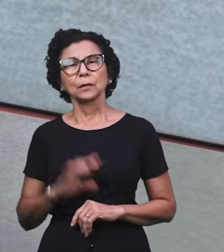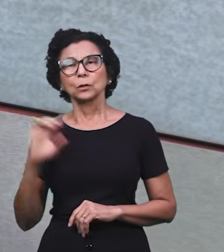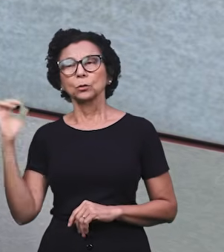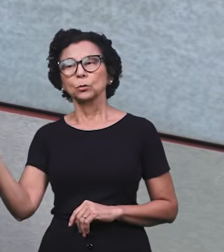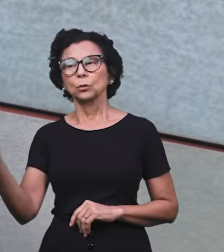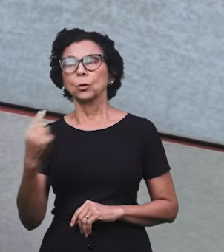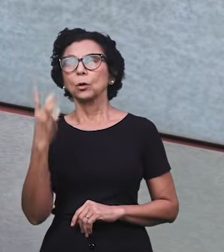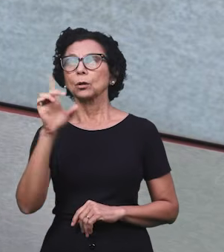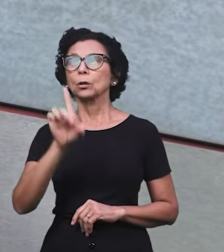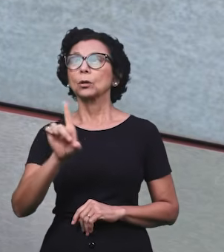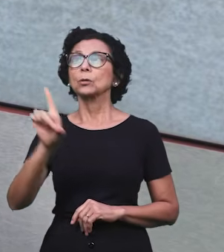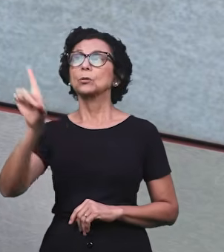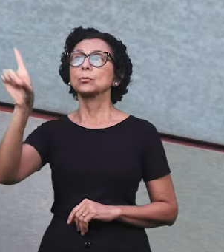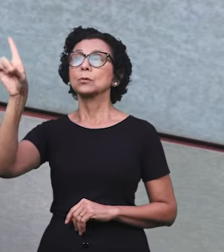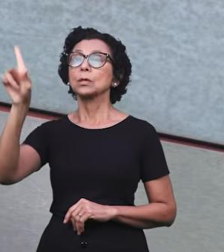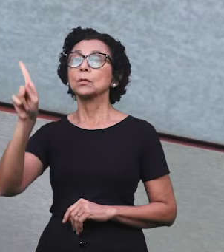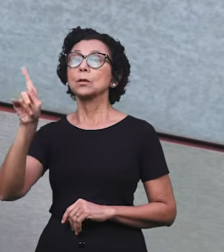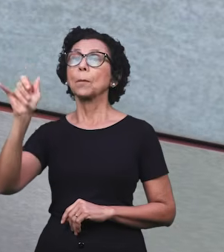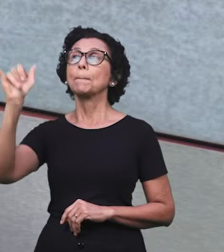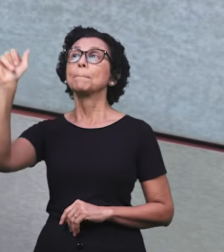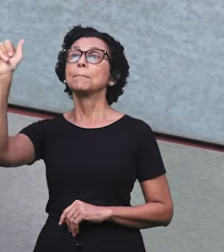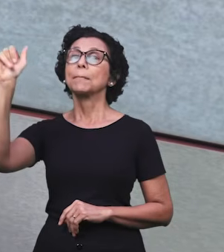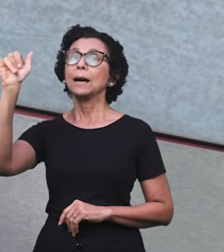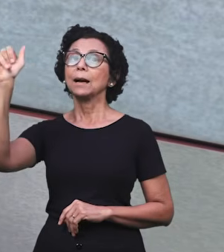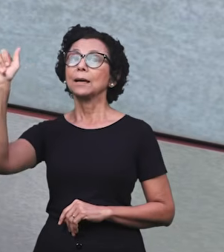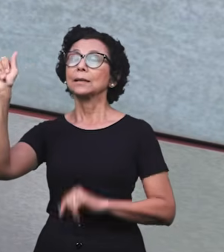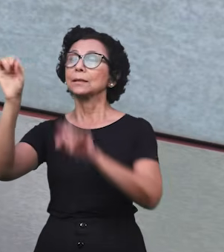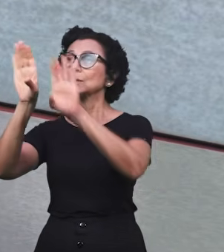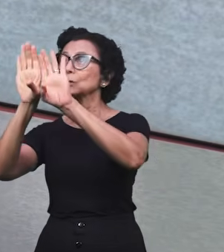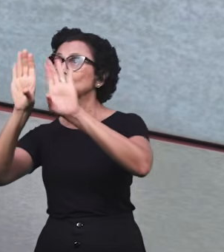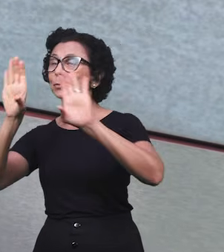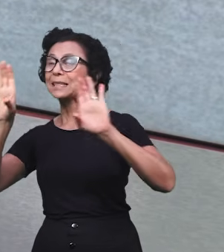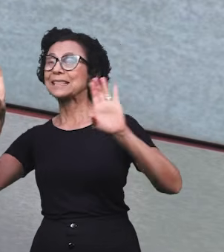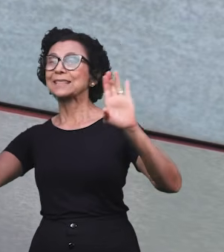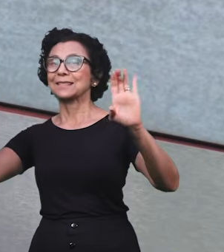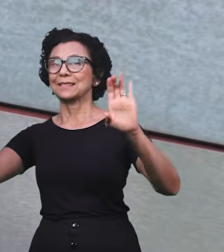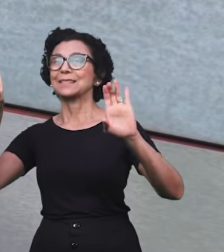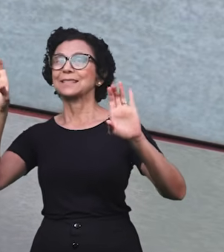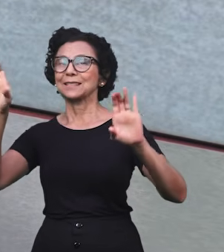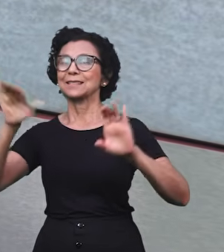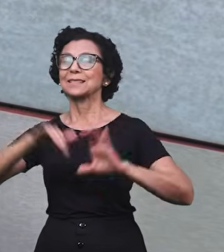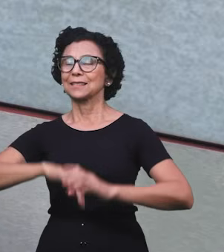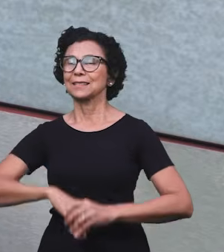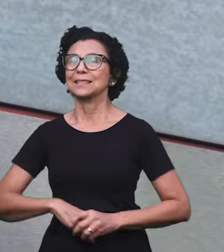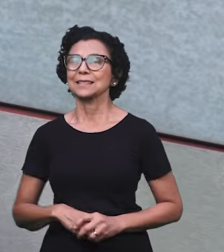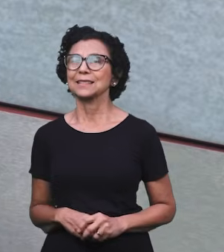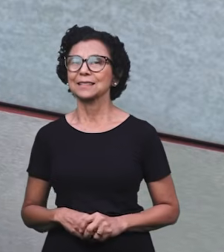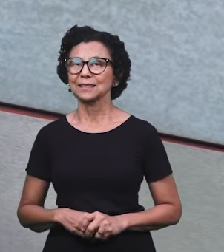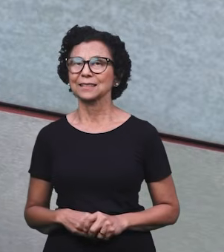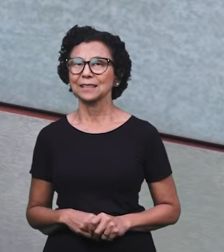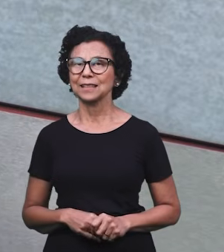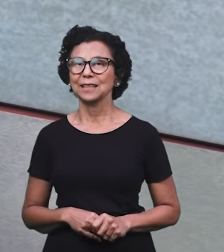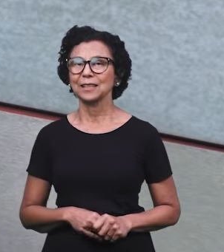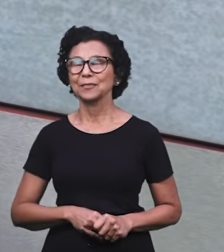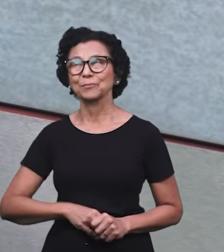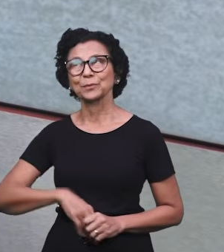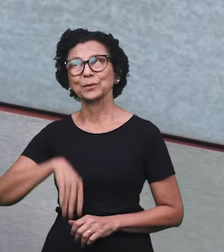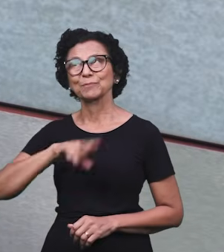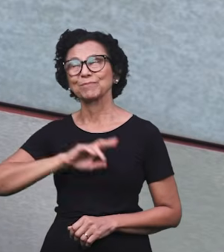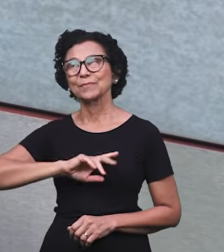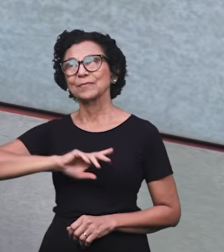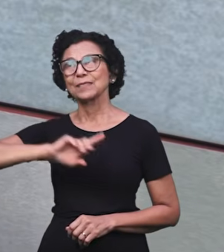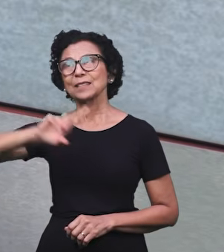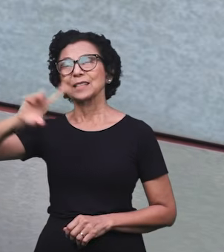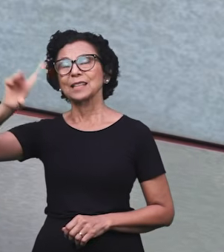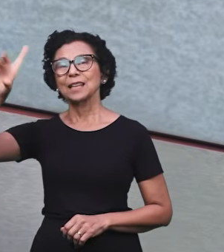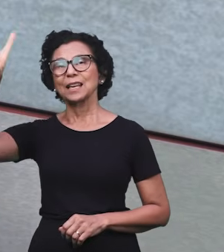Deus, eu me refiro ao Pai Celestial, porque o maior bem quem nos fez foi Ele.